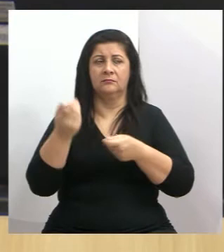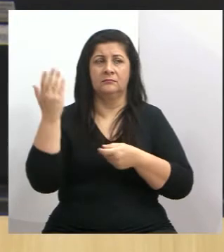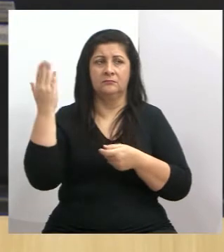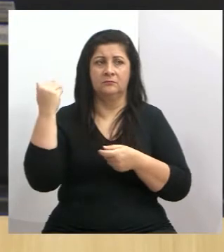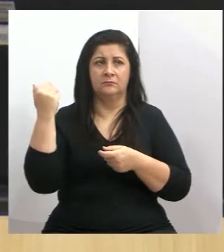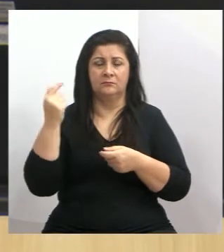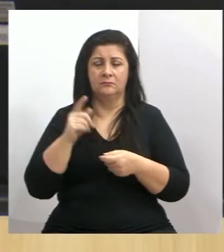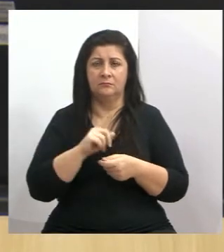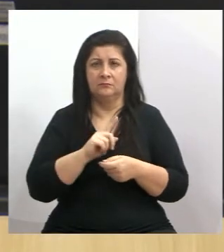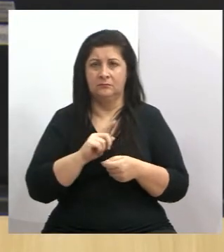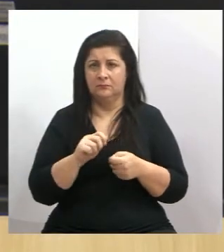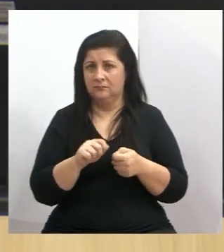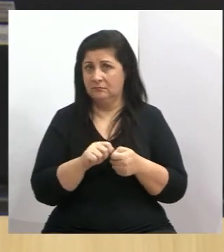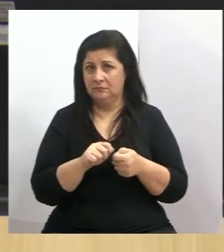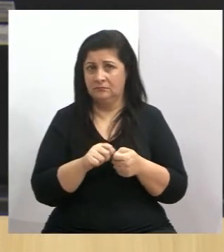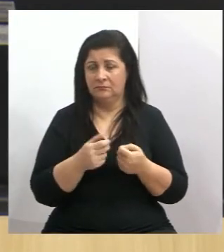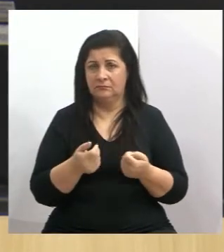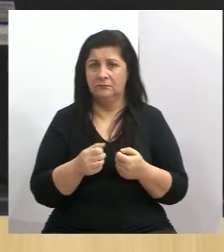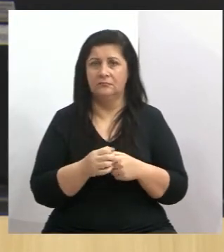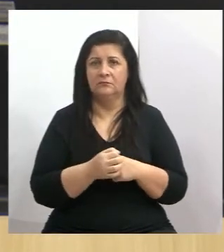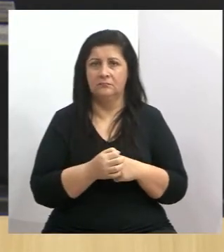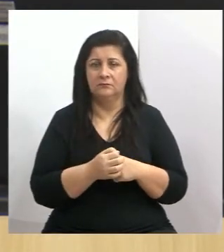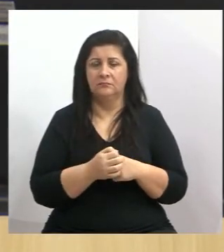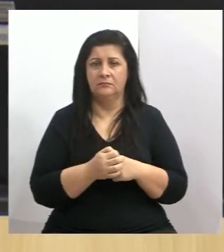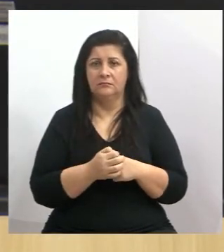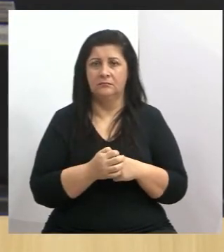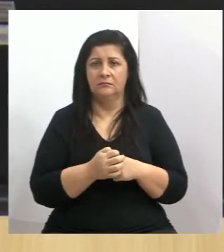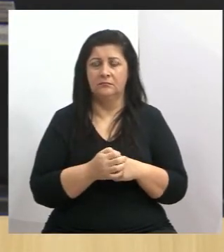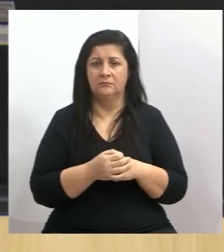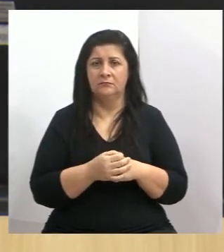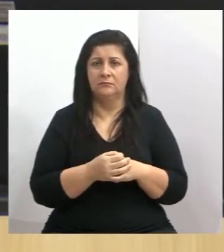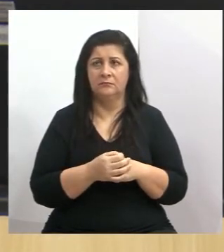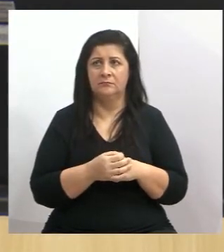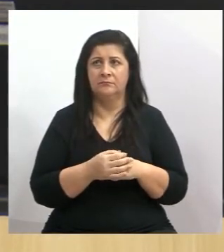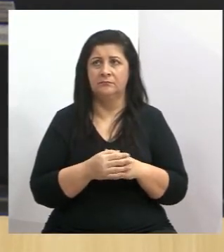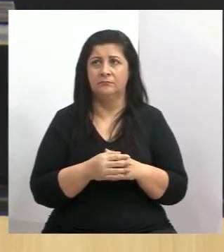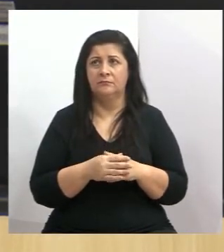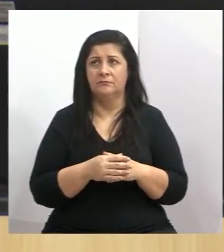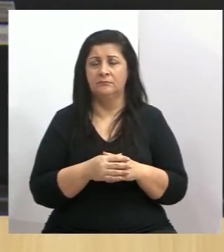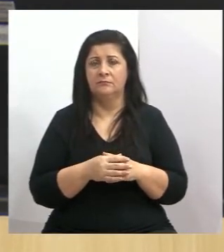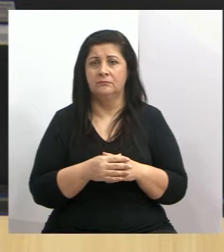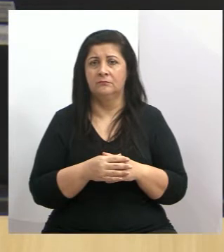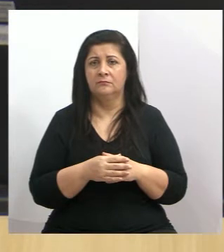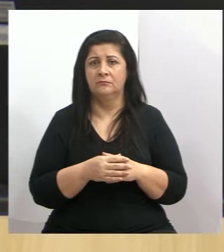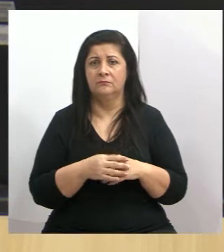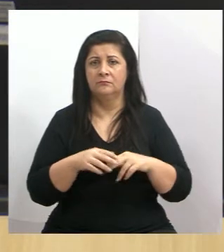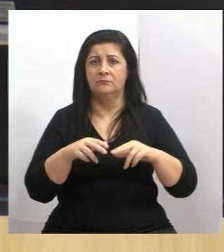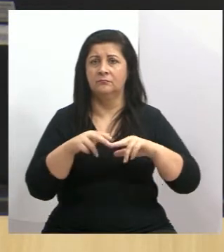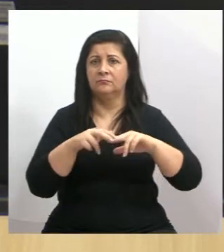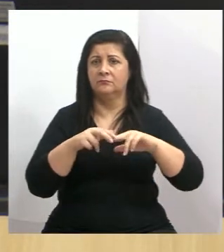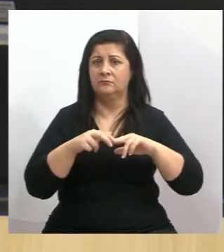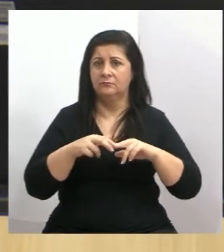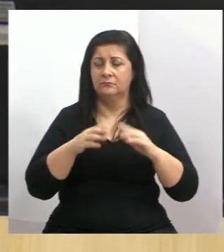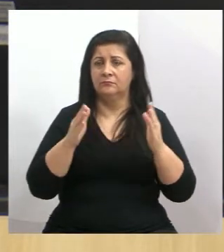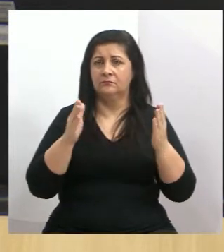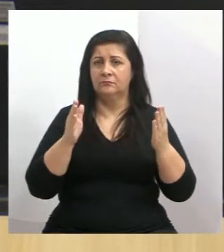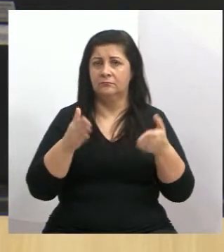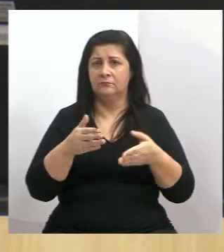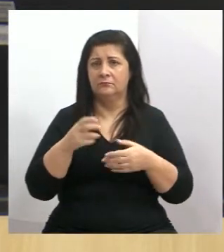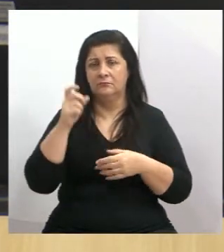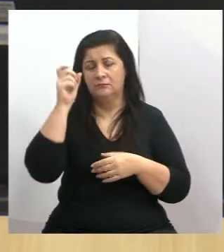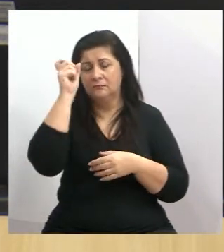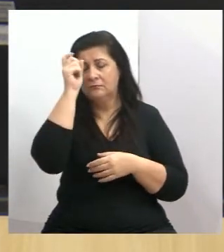não fizeram essas melhorias e com Isso dificulta justamente essa